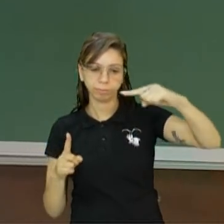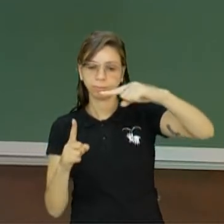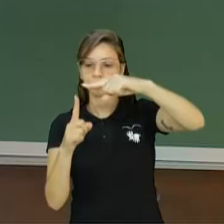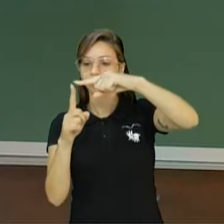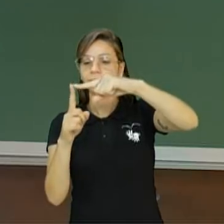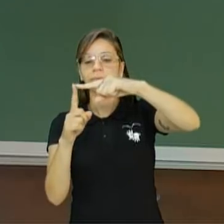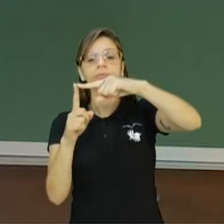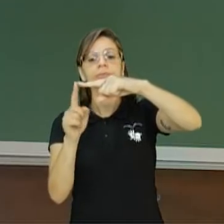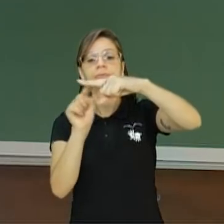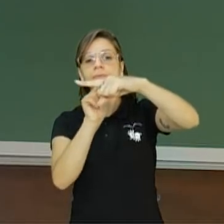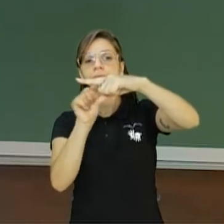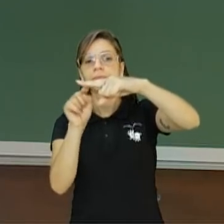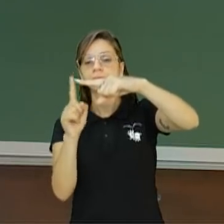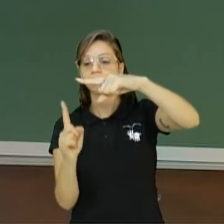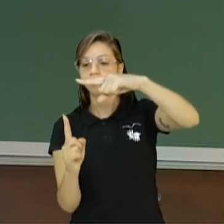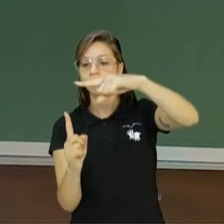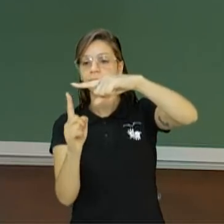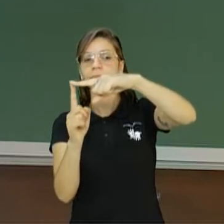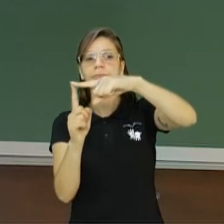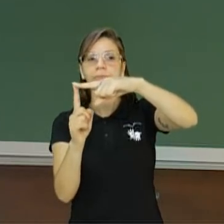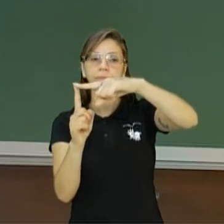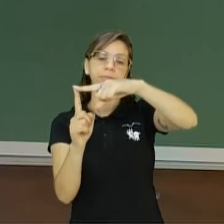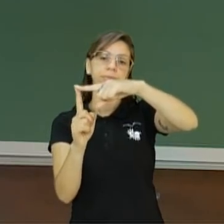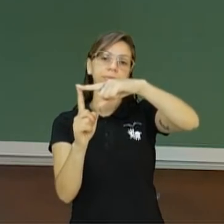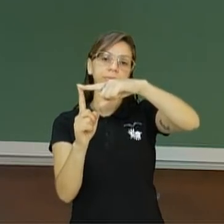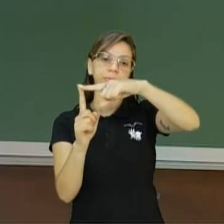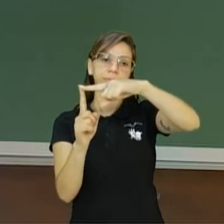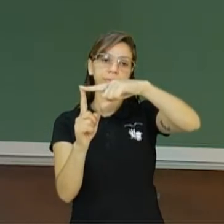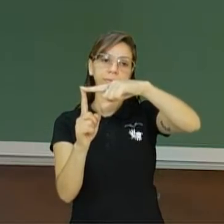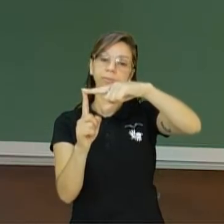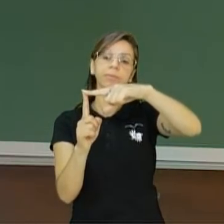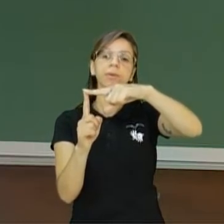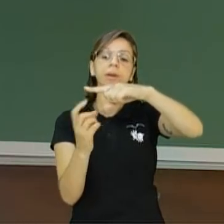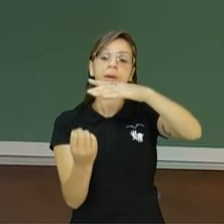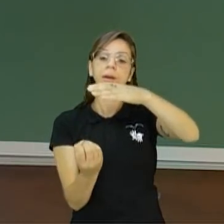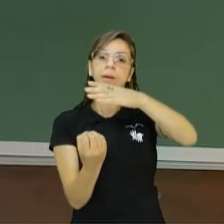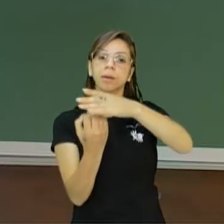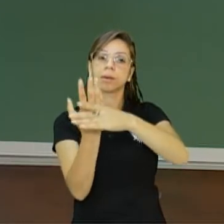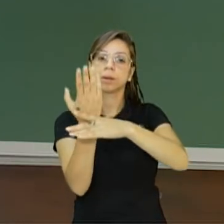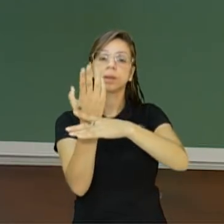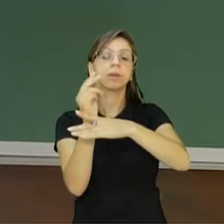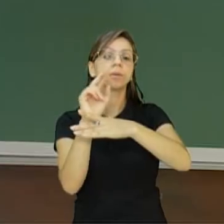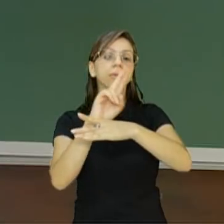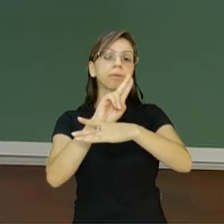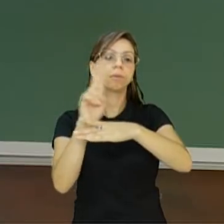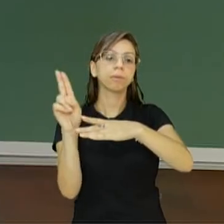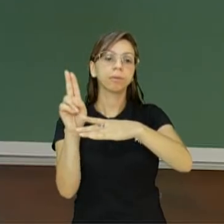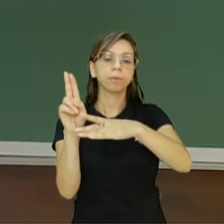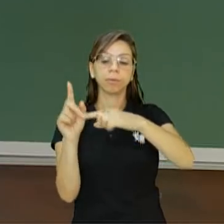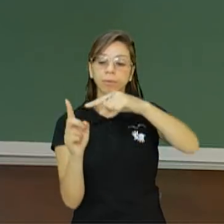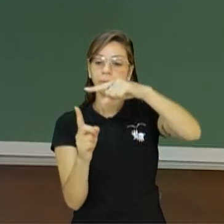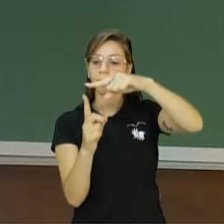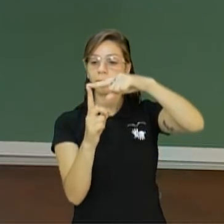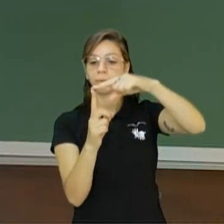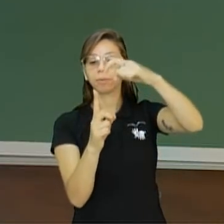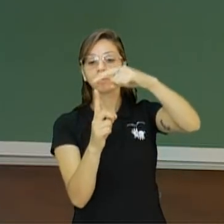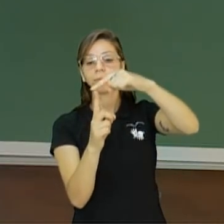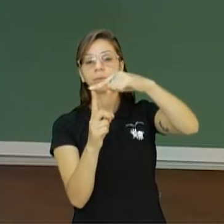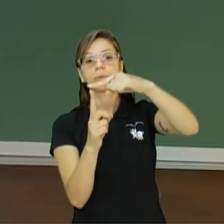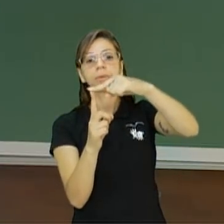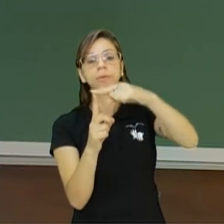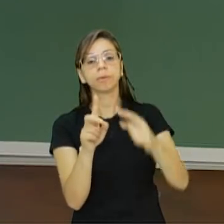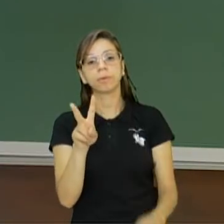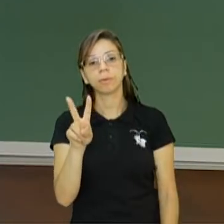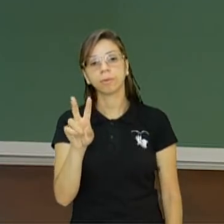juntam? Então, quando duas arestas se juntam, elas estão formando o ponto do